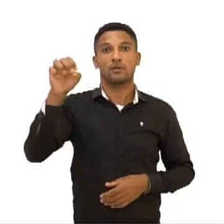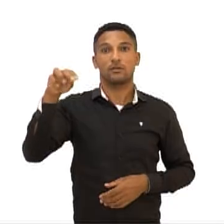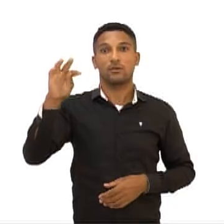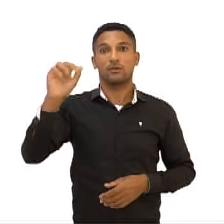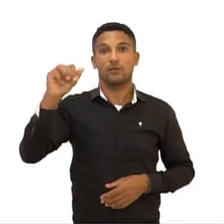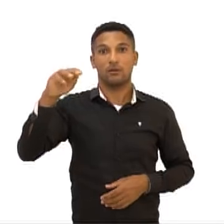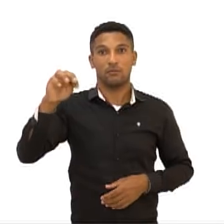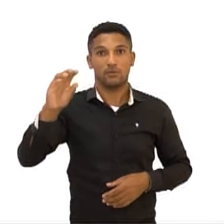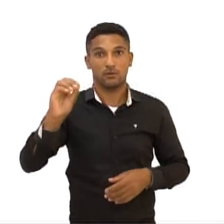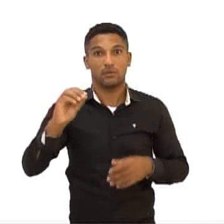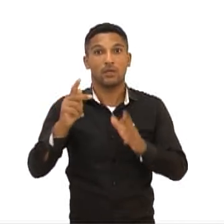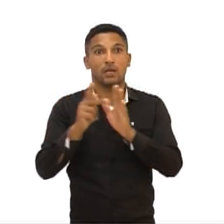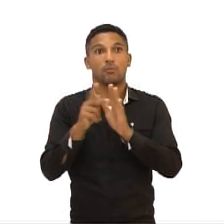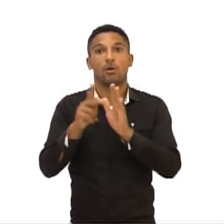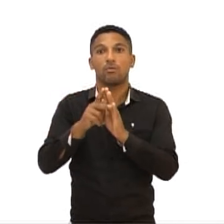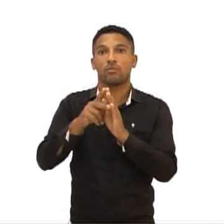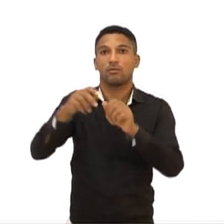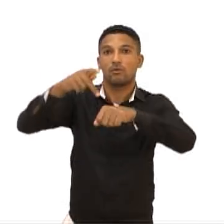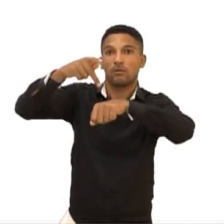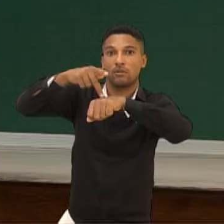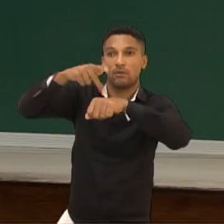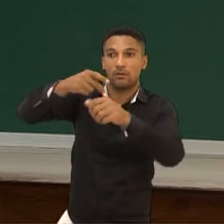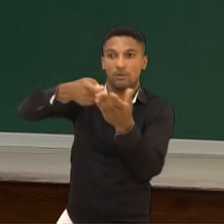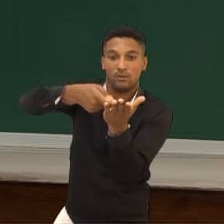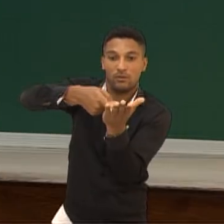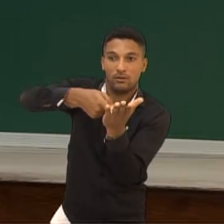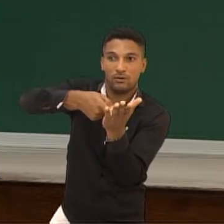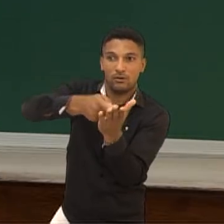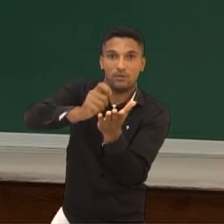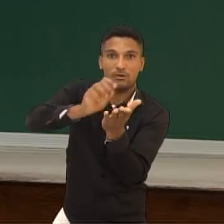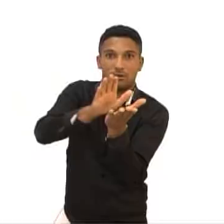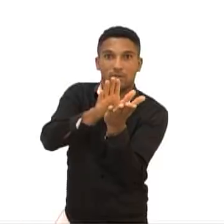de litogravura, né? Então é uma técnica